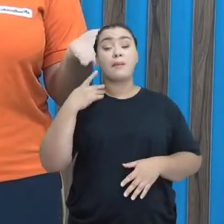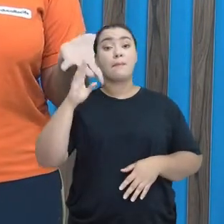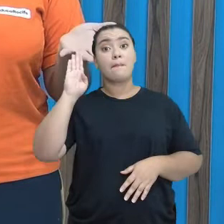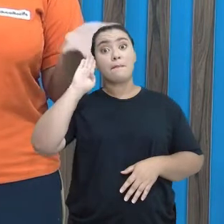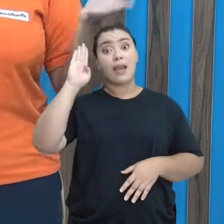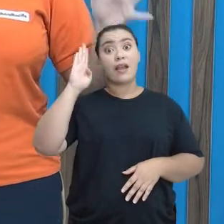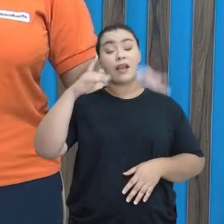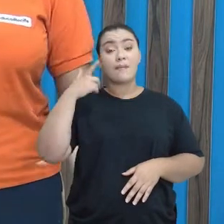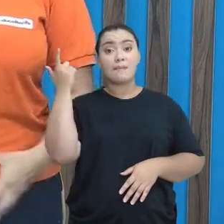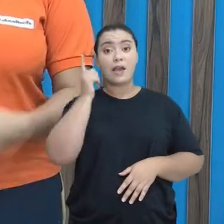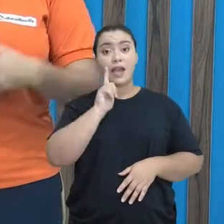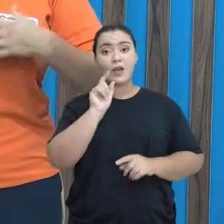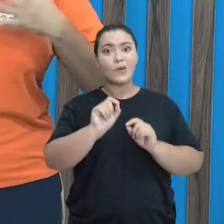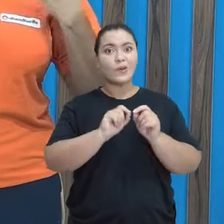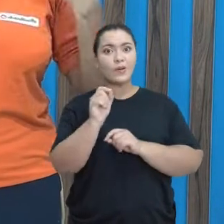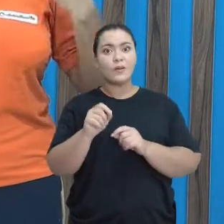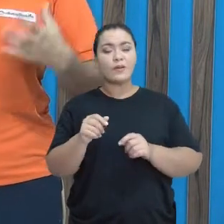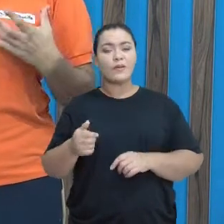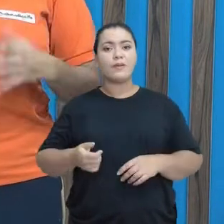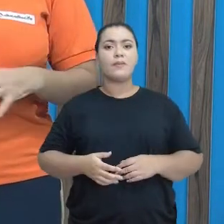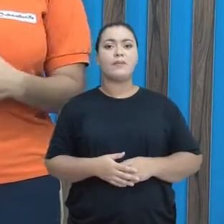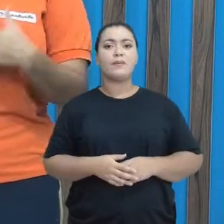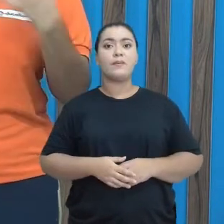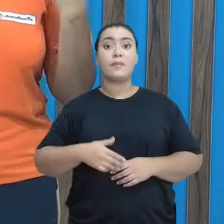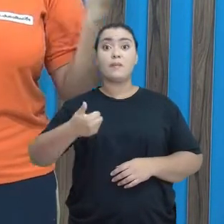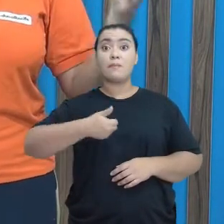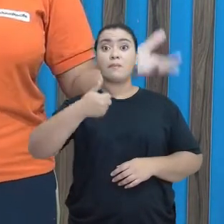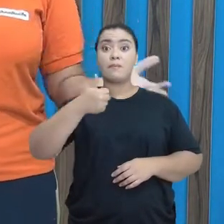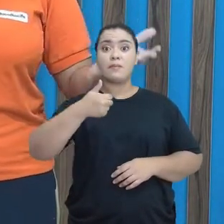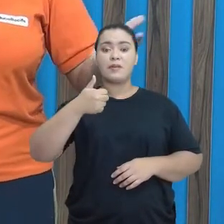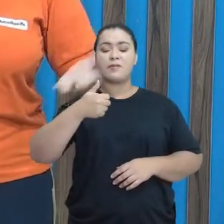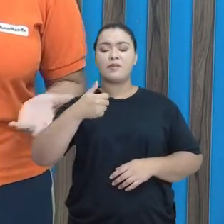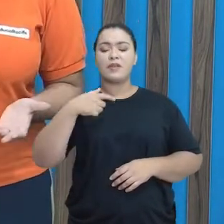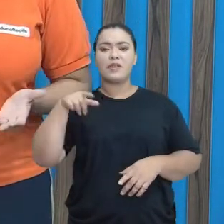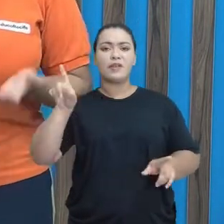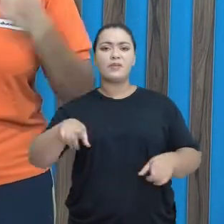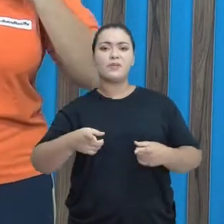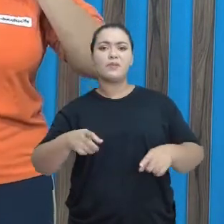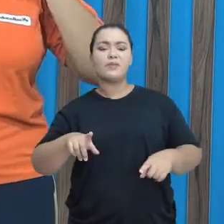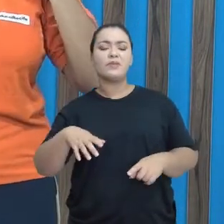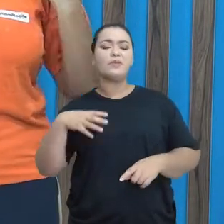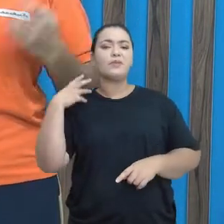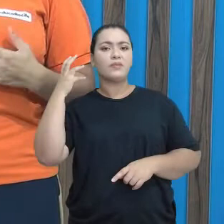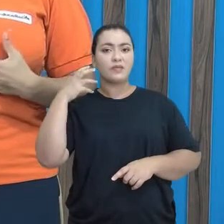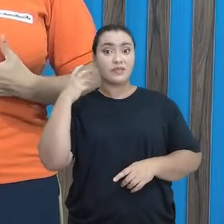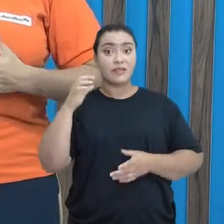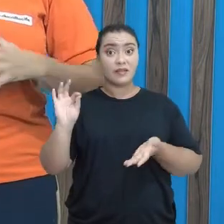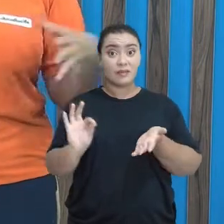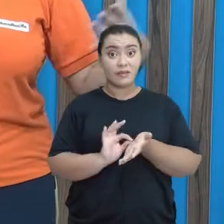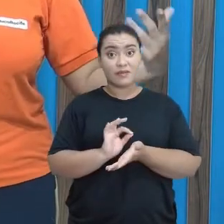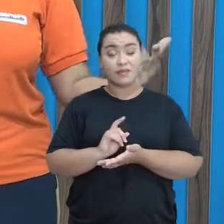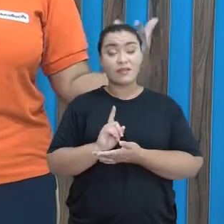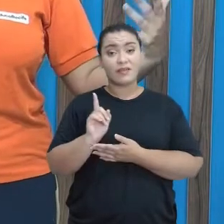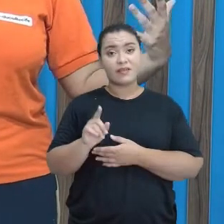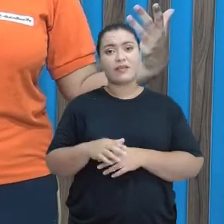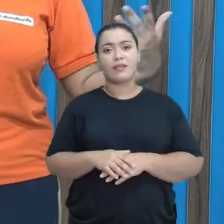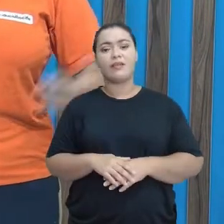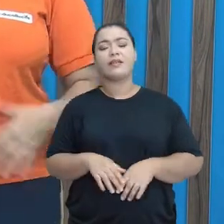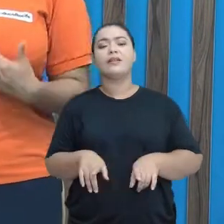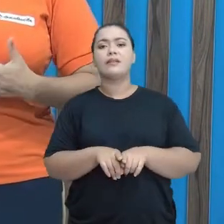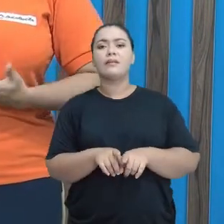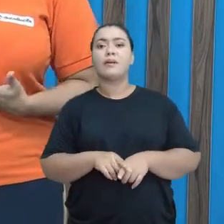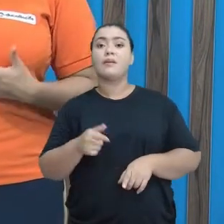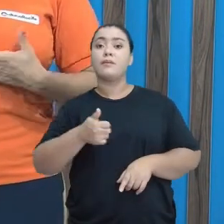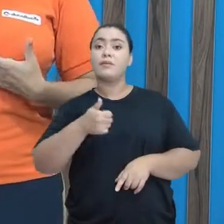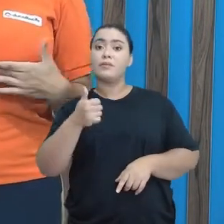que foram o quê? A primeira marchinha, né, foi escrita por ela foi a primeira chorona,